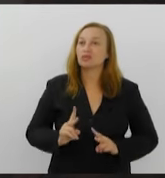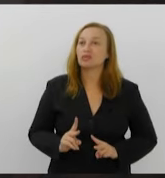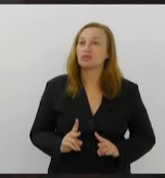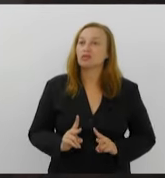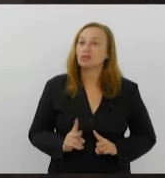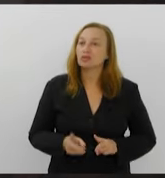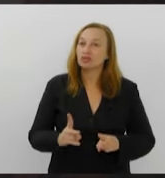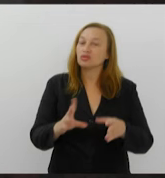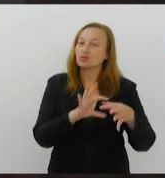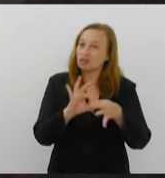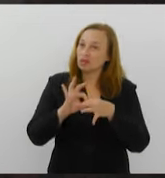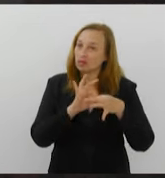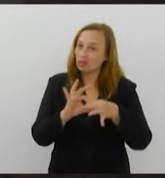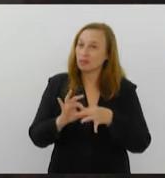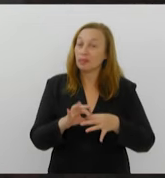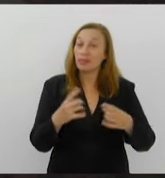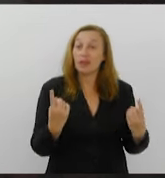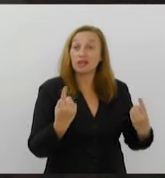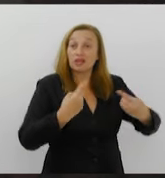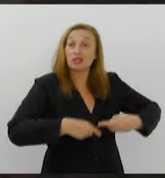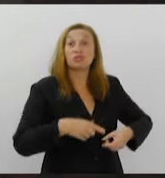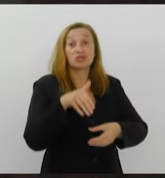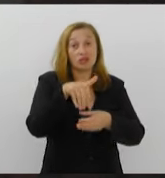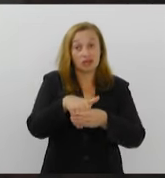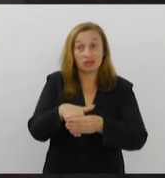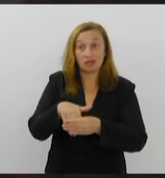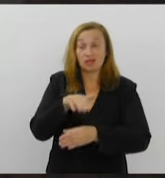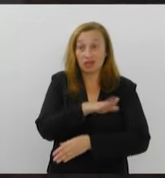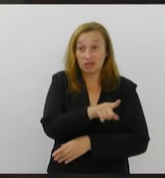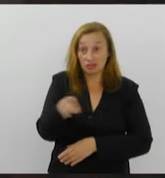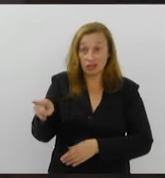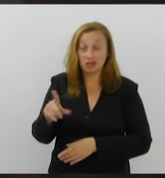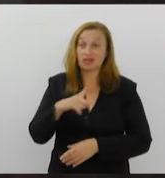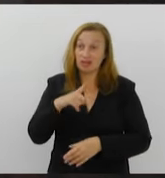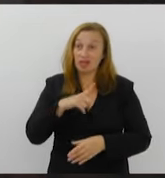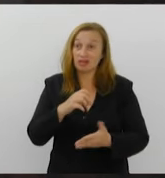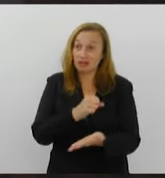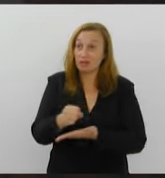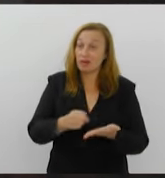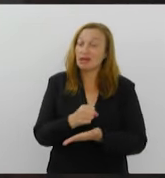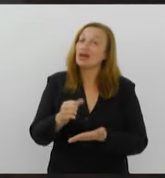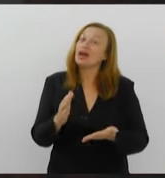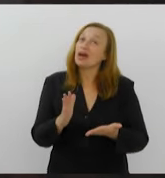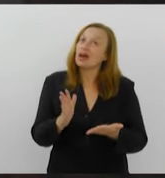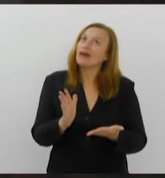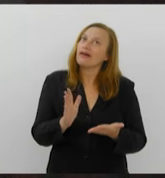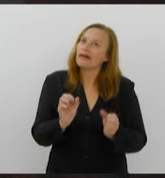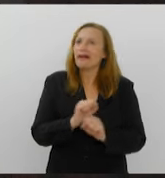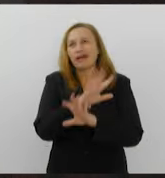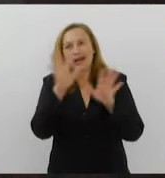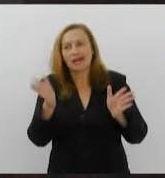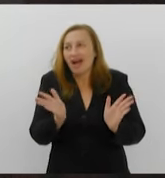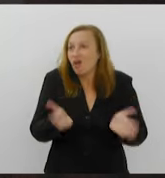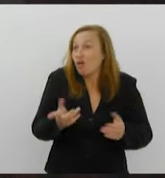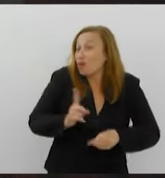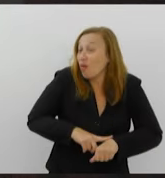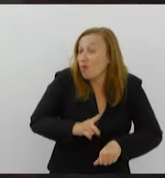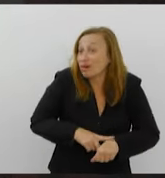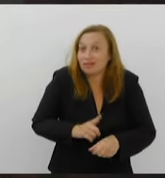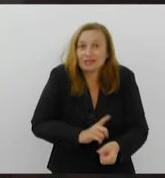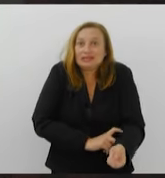da harmonia nas disputas eleitorais que todos vão enfrentar em suas bases. É claro que foge um pouco, agora é a hora que o